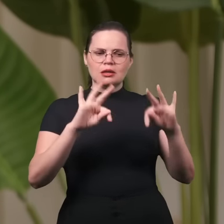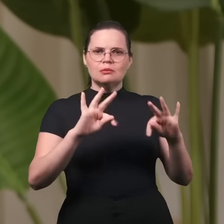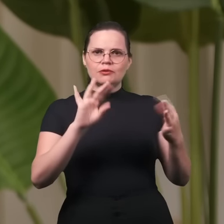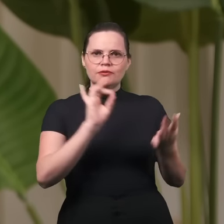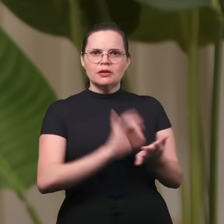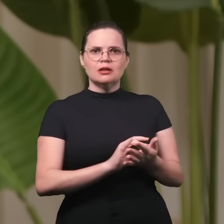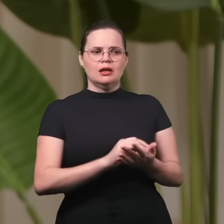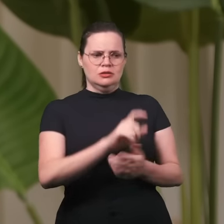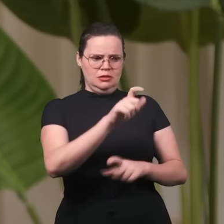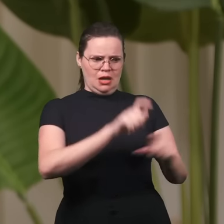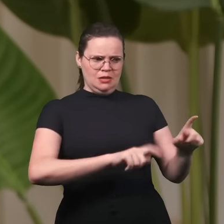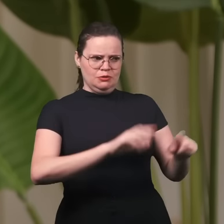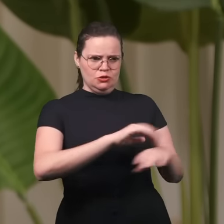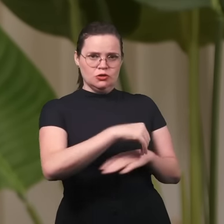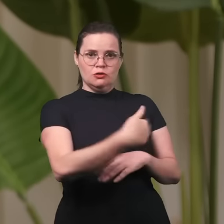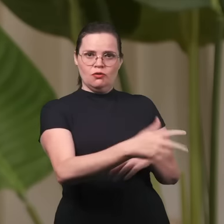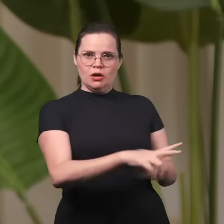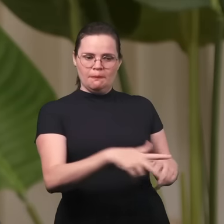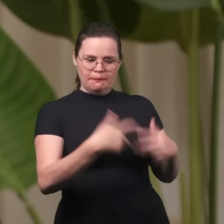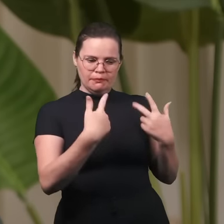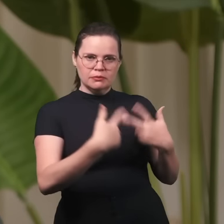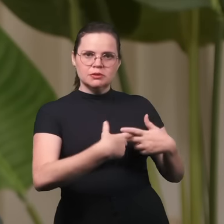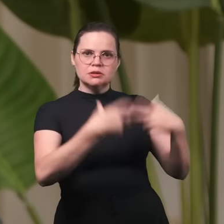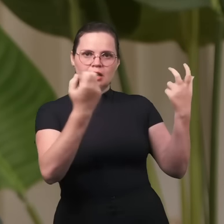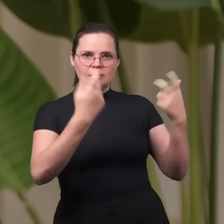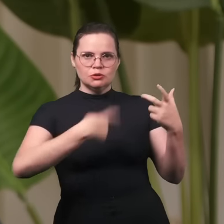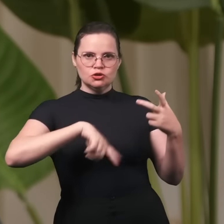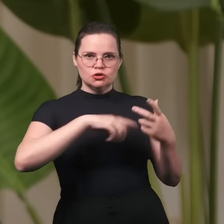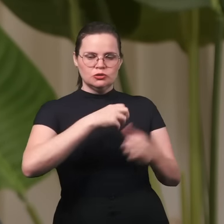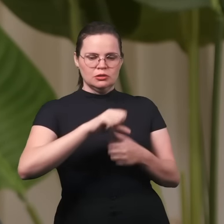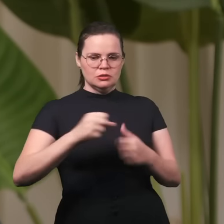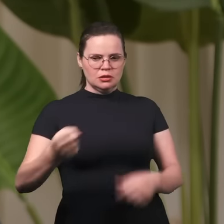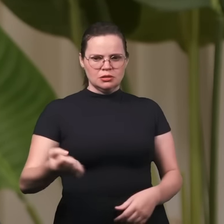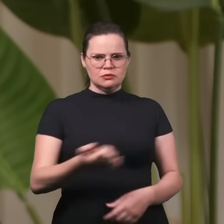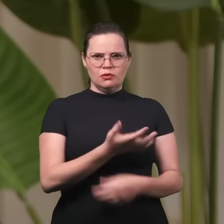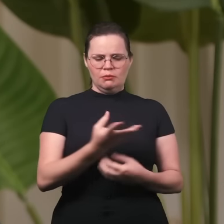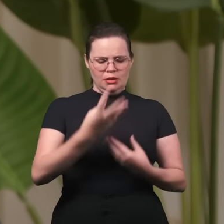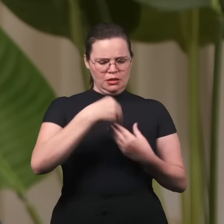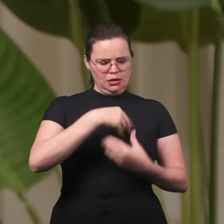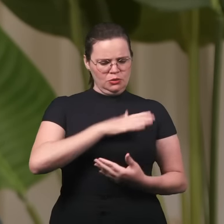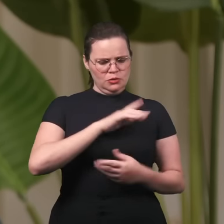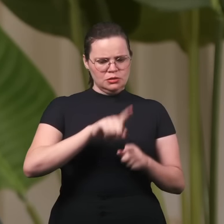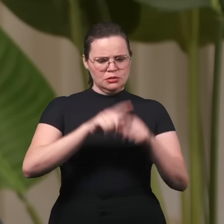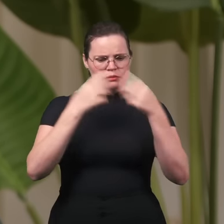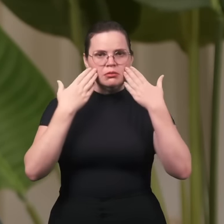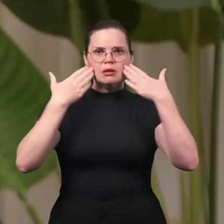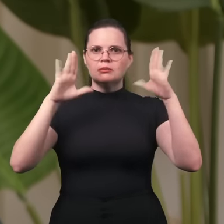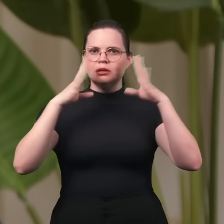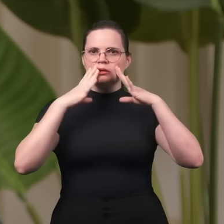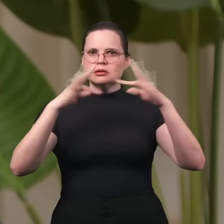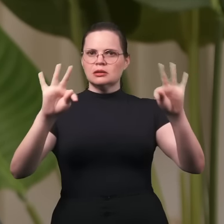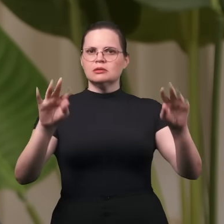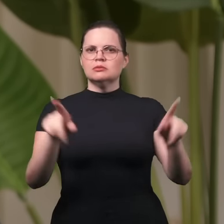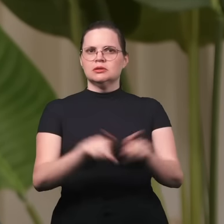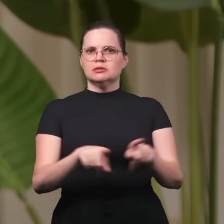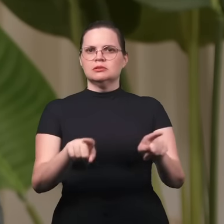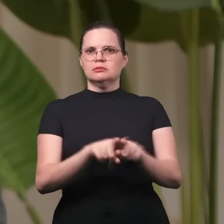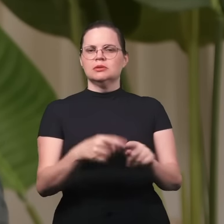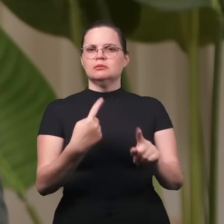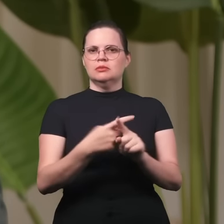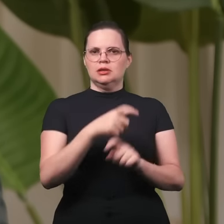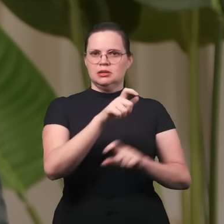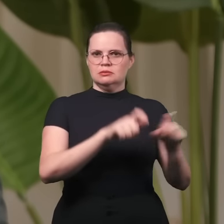definida, um servo definido, transformado, por dentro e por fora, sim, porque o mundo quer ver e